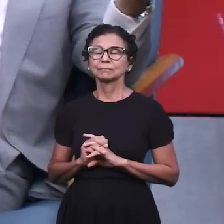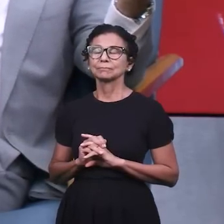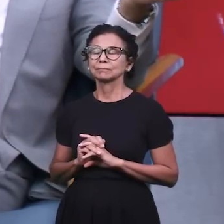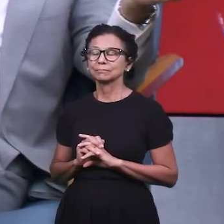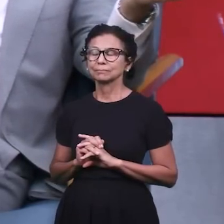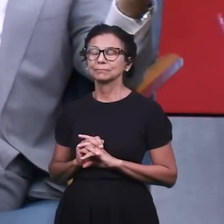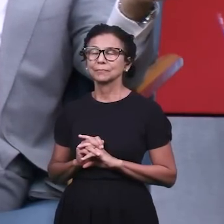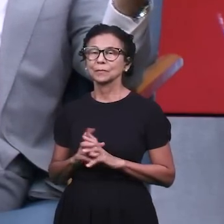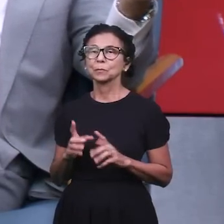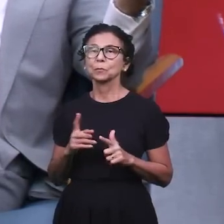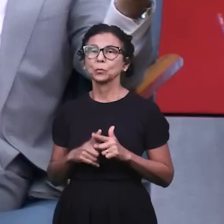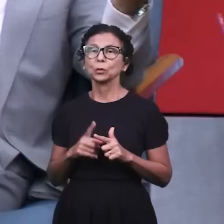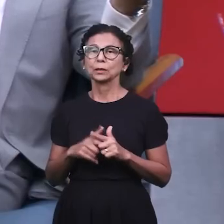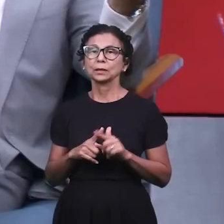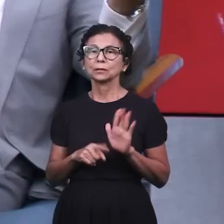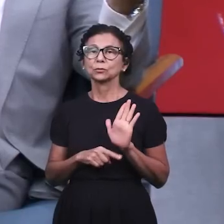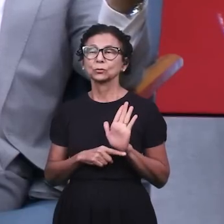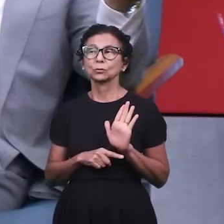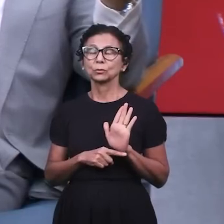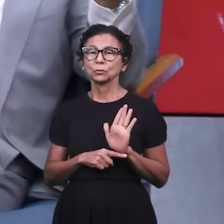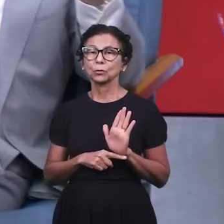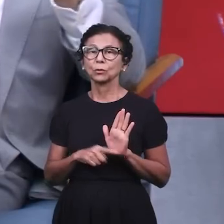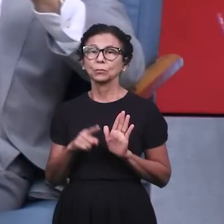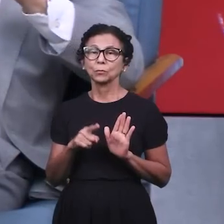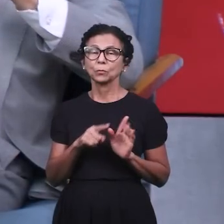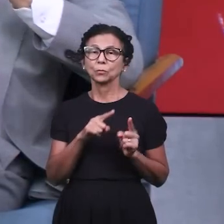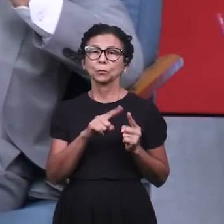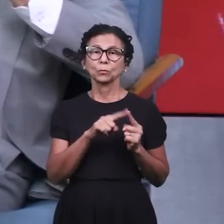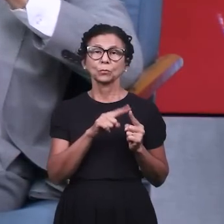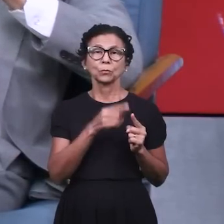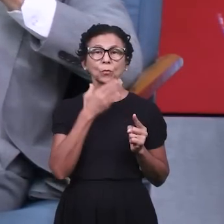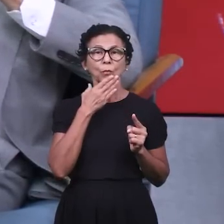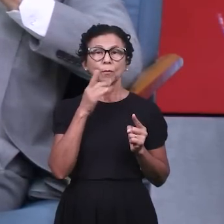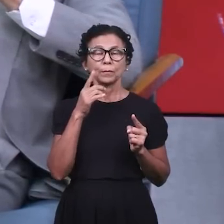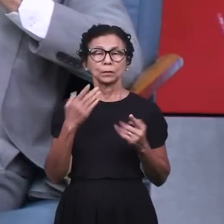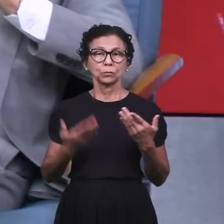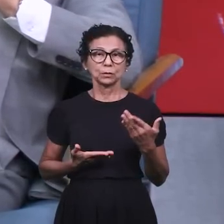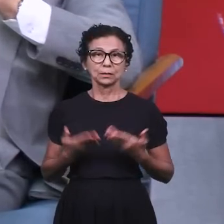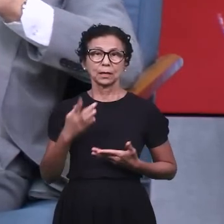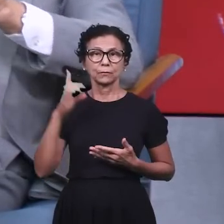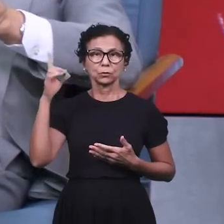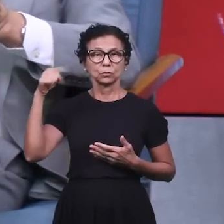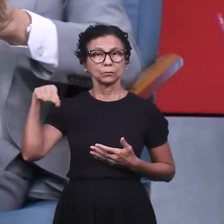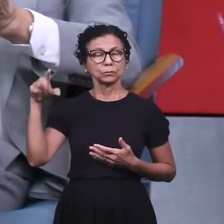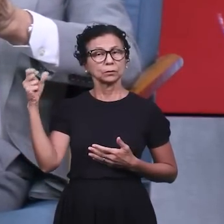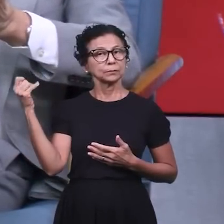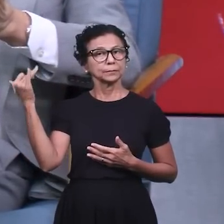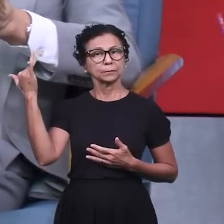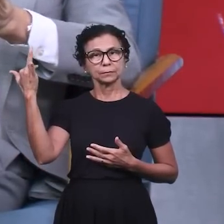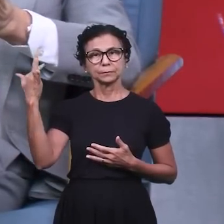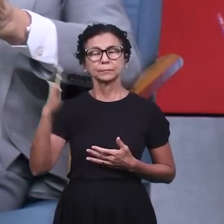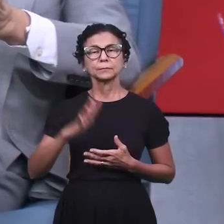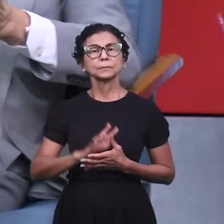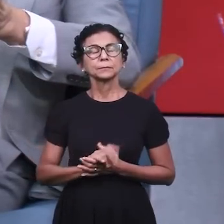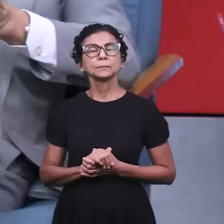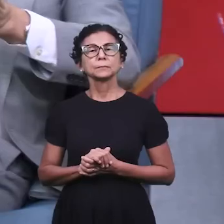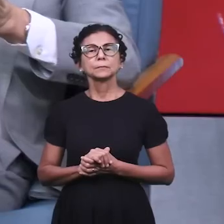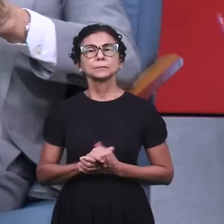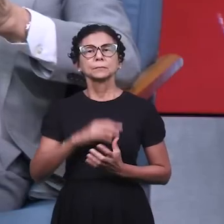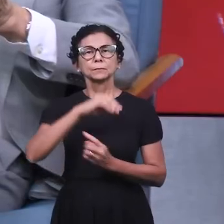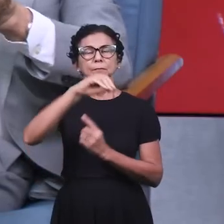por aquele período de oração pela madrugada. Quando nós falamos de recursos da